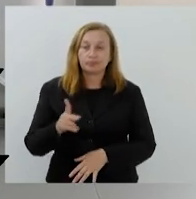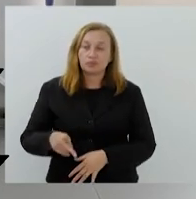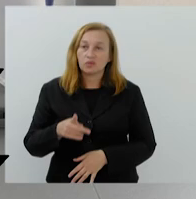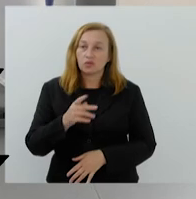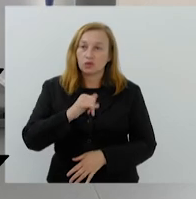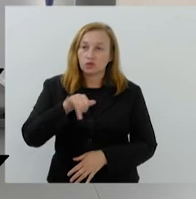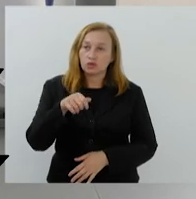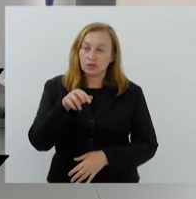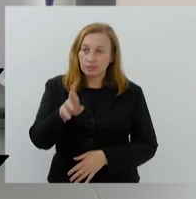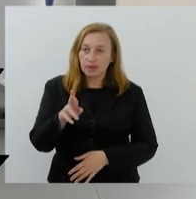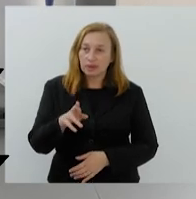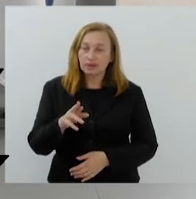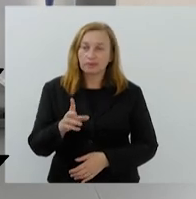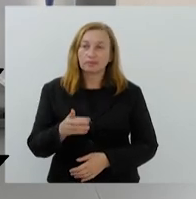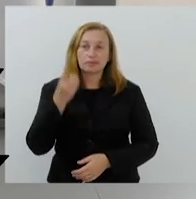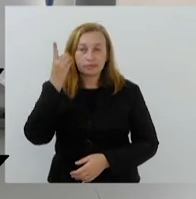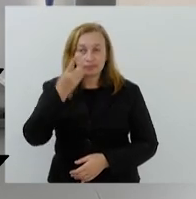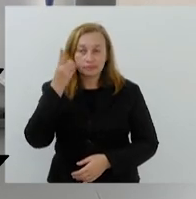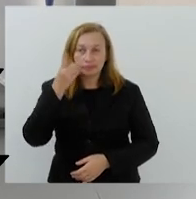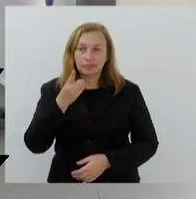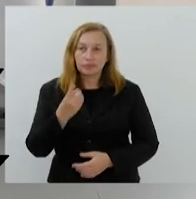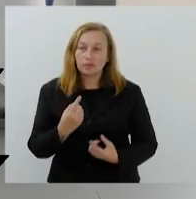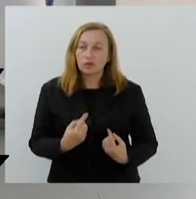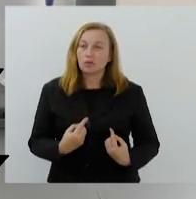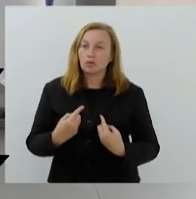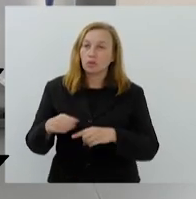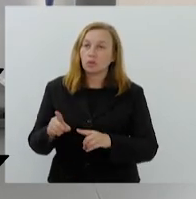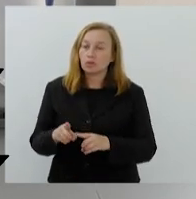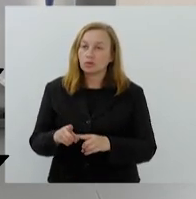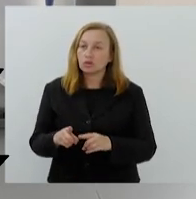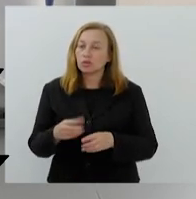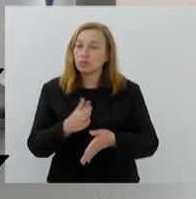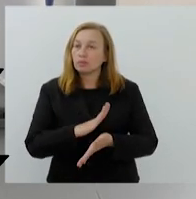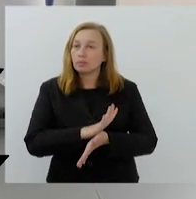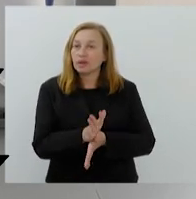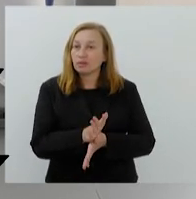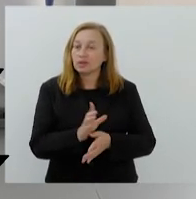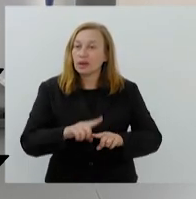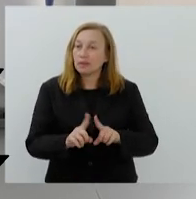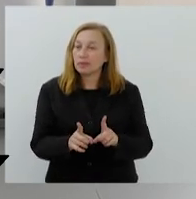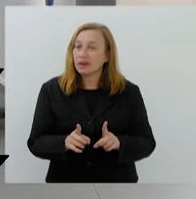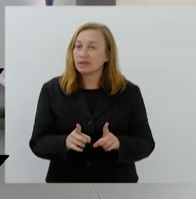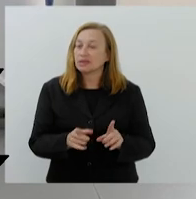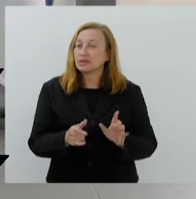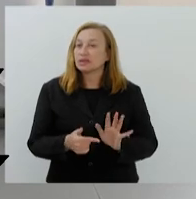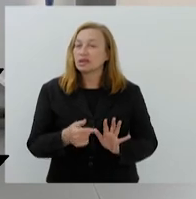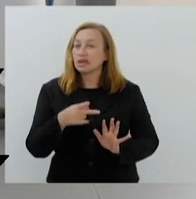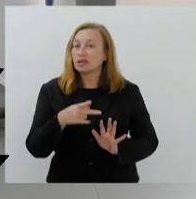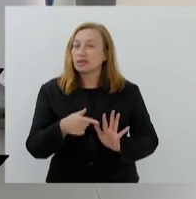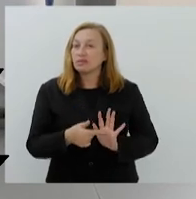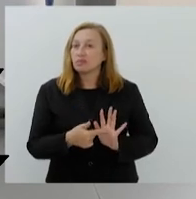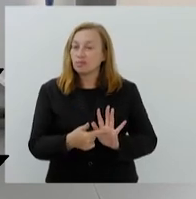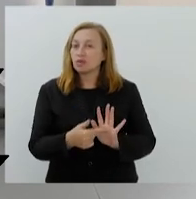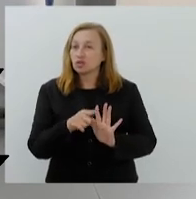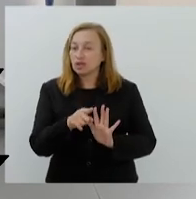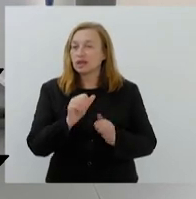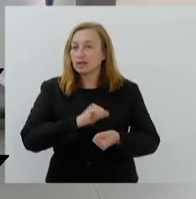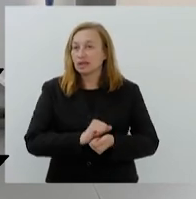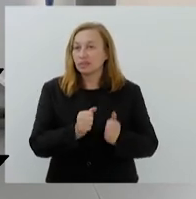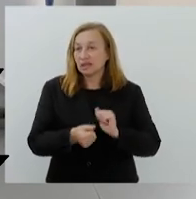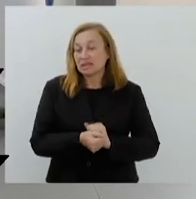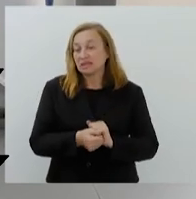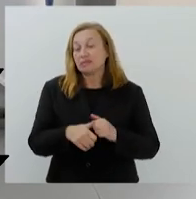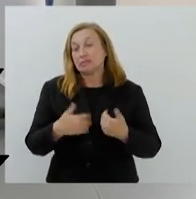deputado professor Josemar, seja do combate direto ao preconceito, mas ele estabelece ali a adaptação,